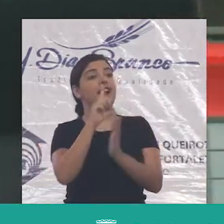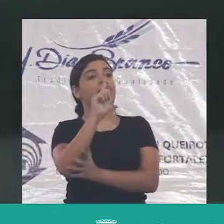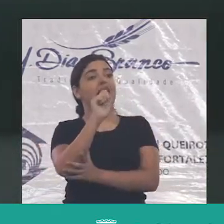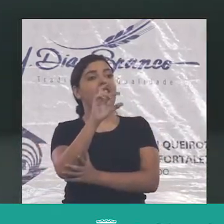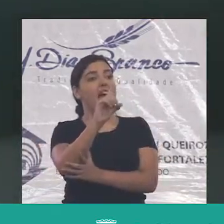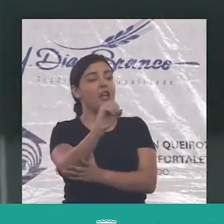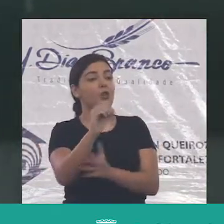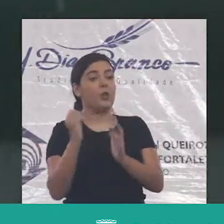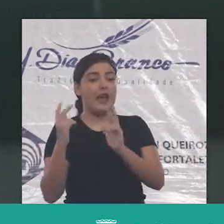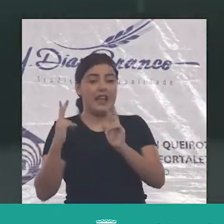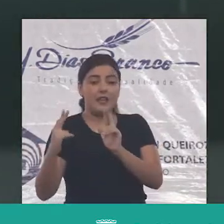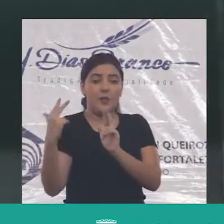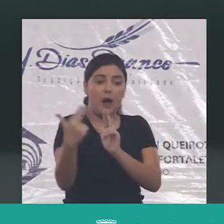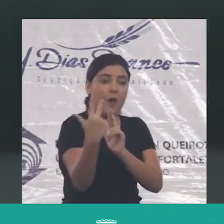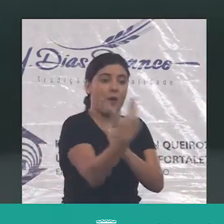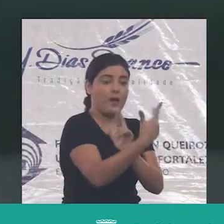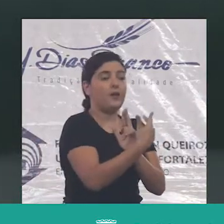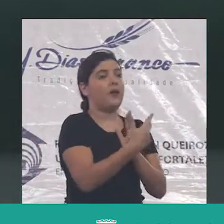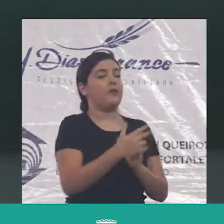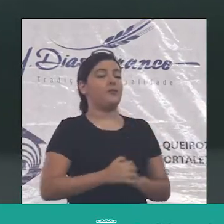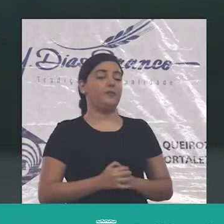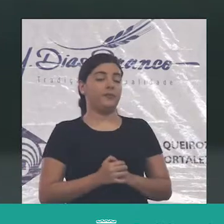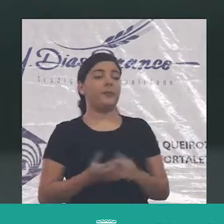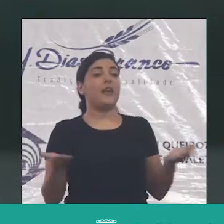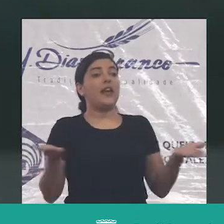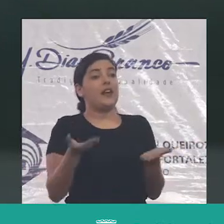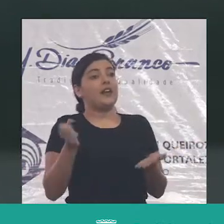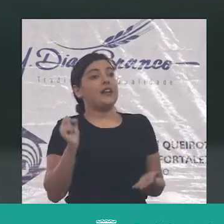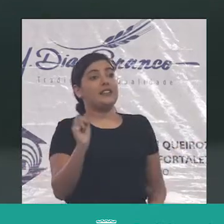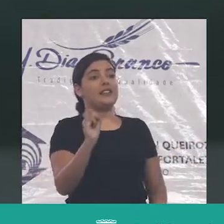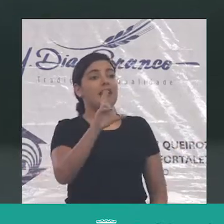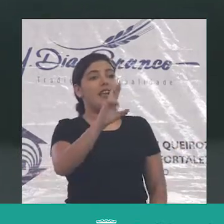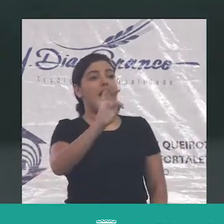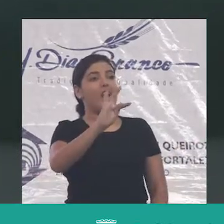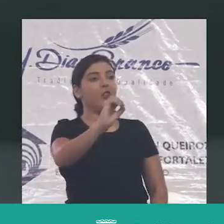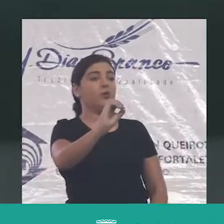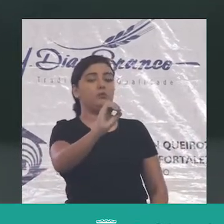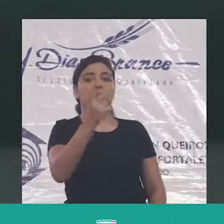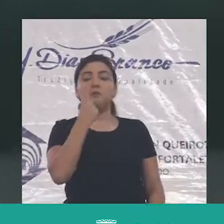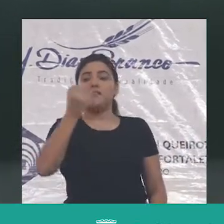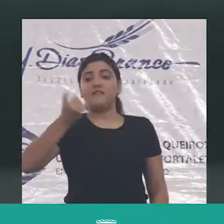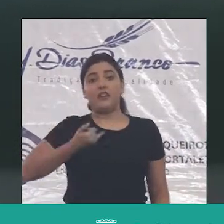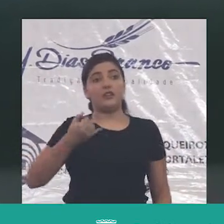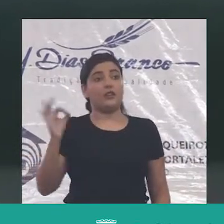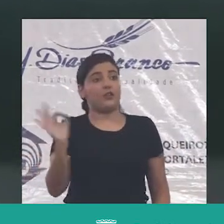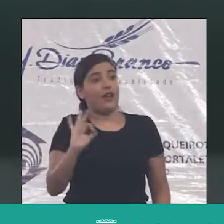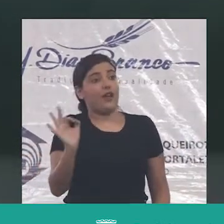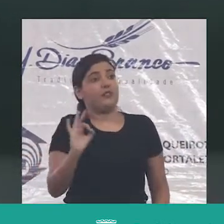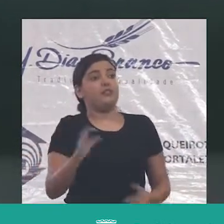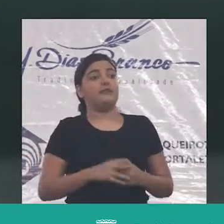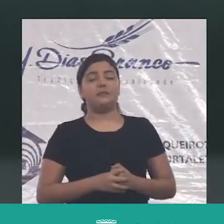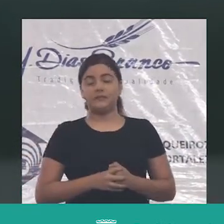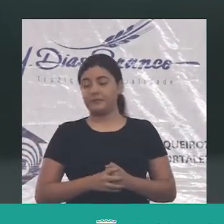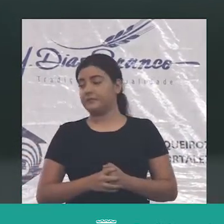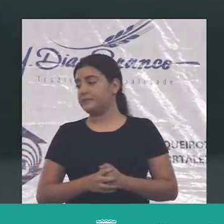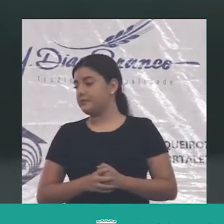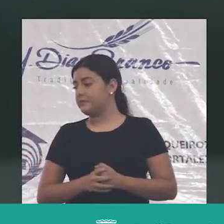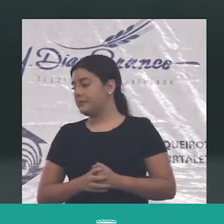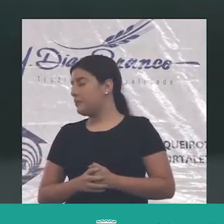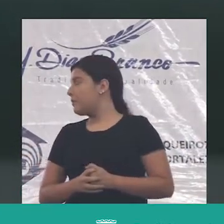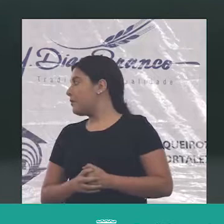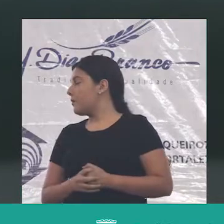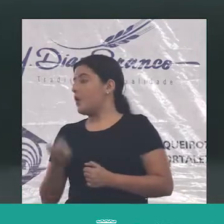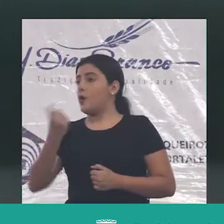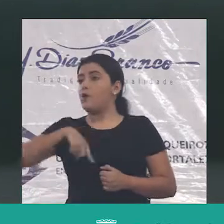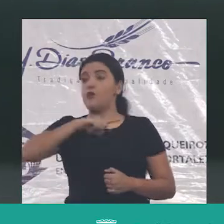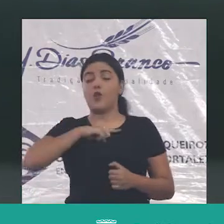Professor, e se ele não disse que era reto? Aí é que está o detalhe. Quando ele não diz que é reto,